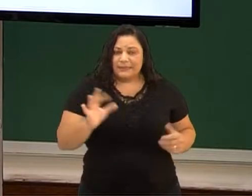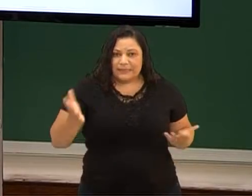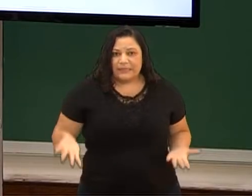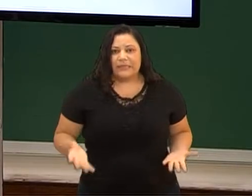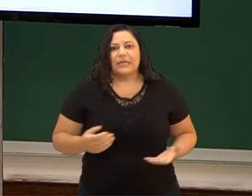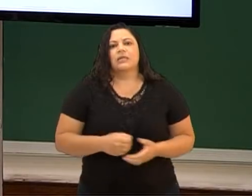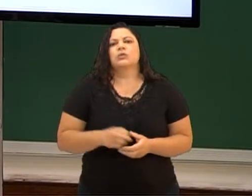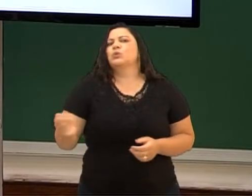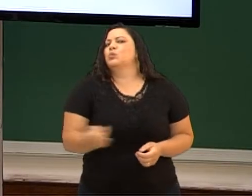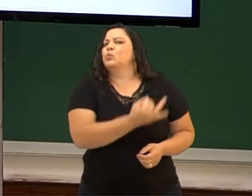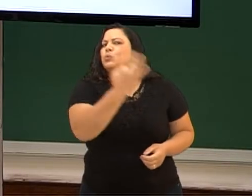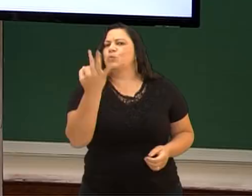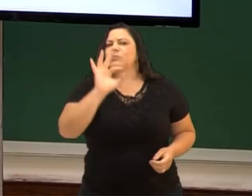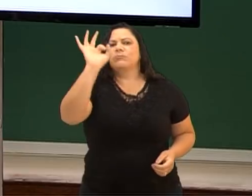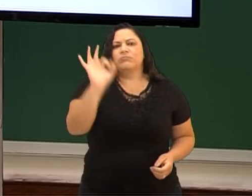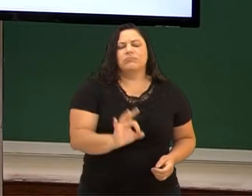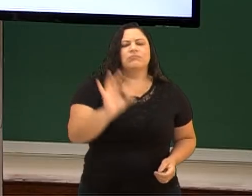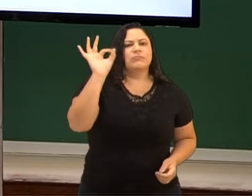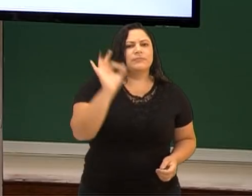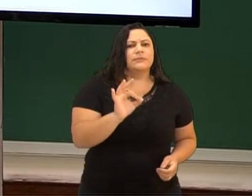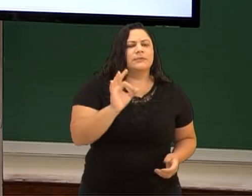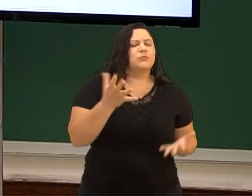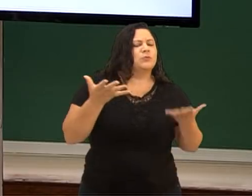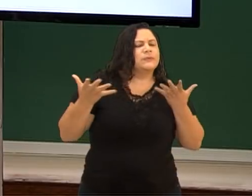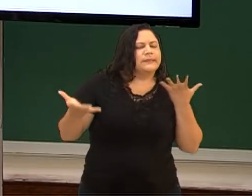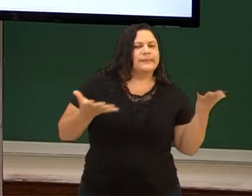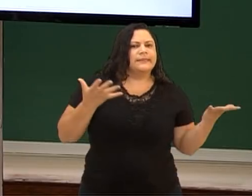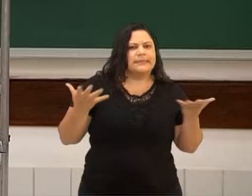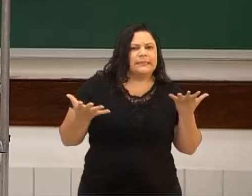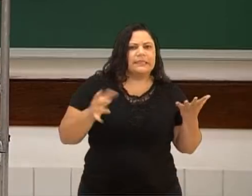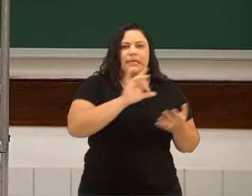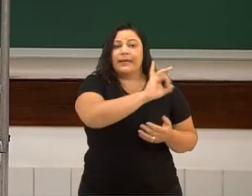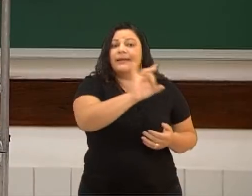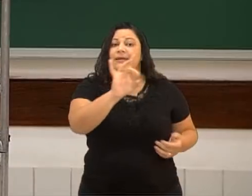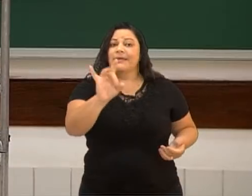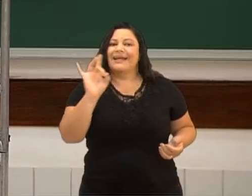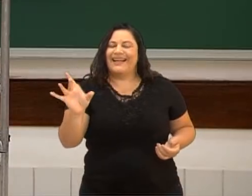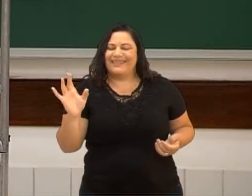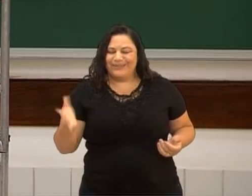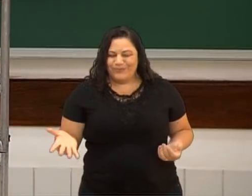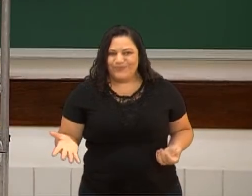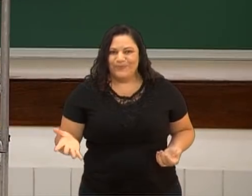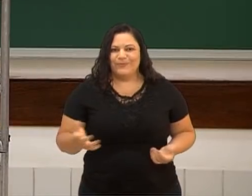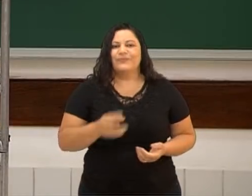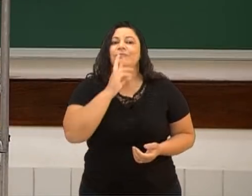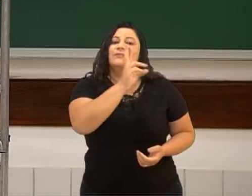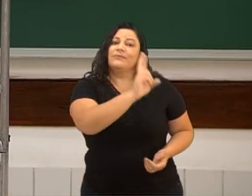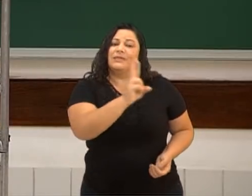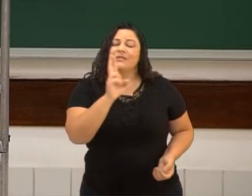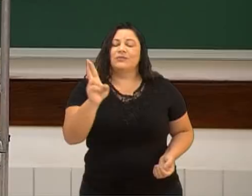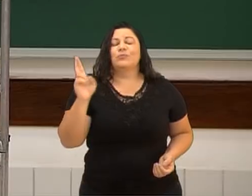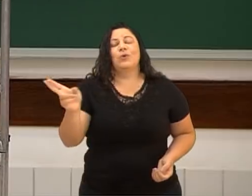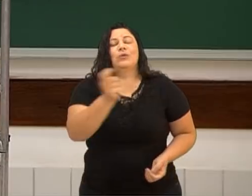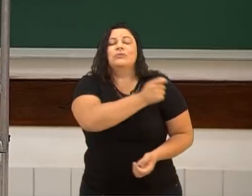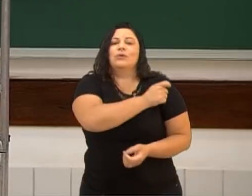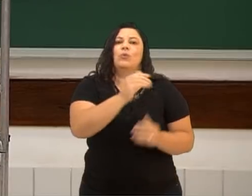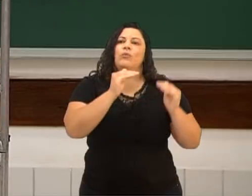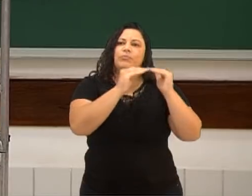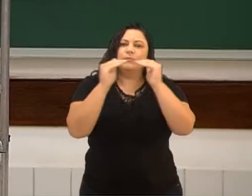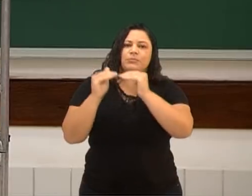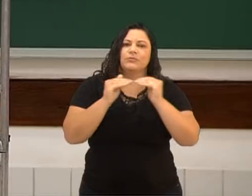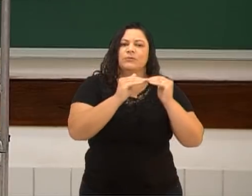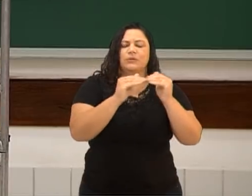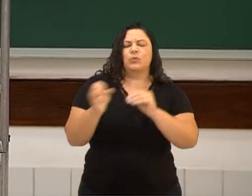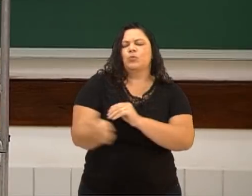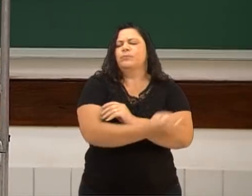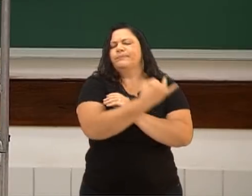seja, quantos por cento que corresponde a cada uma dessas respostas de acordo com a quantidade